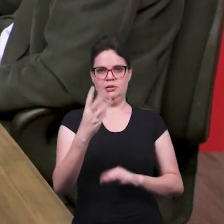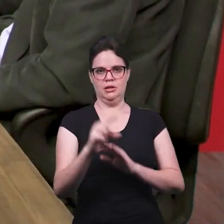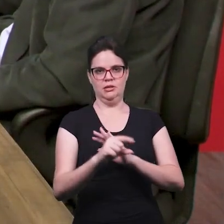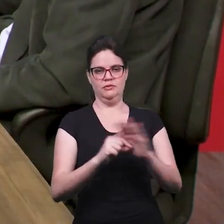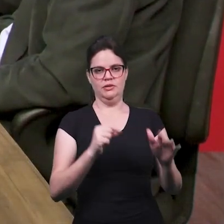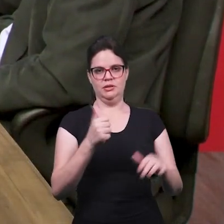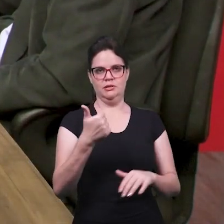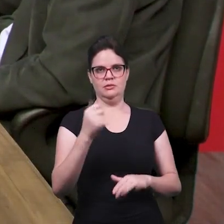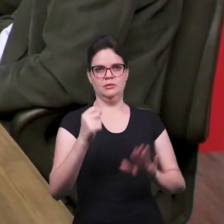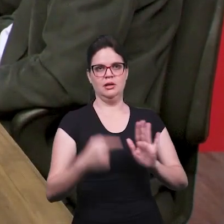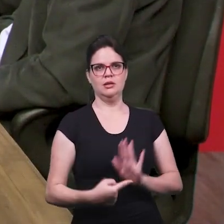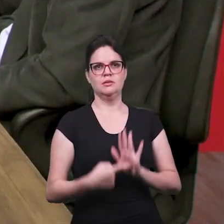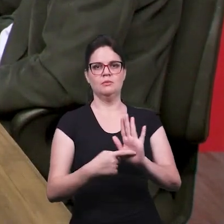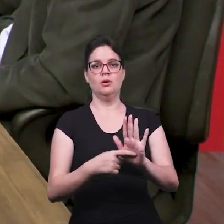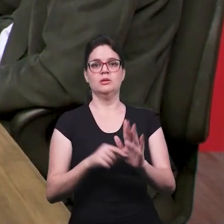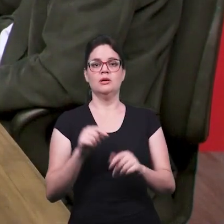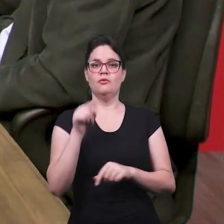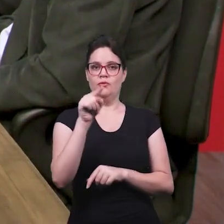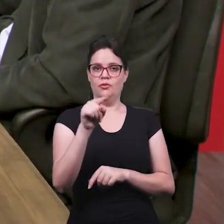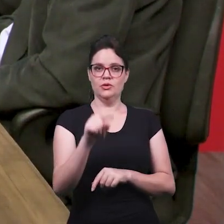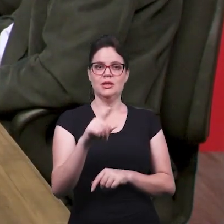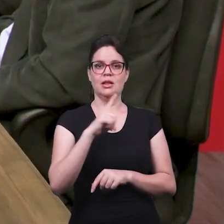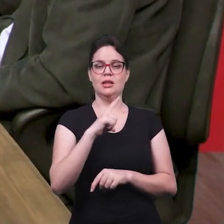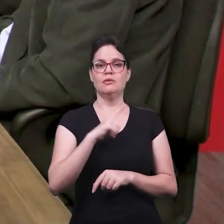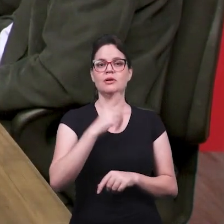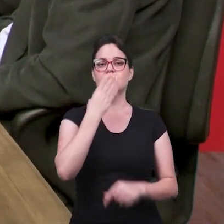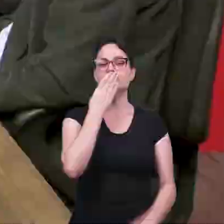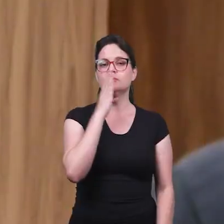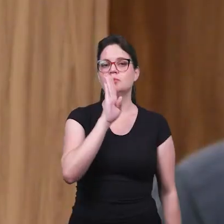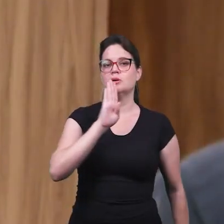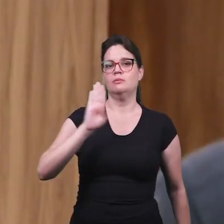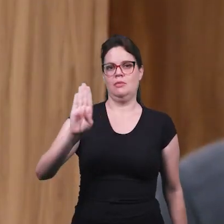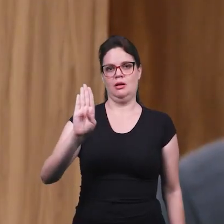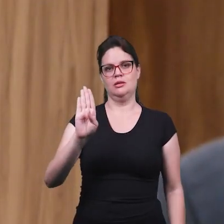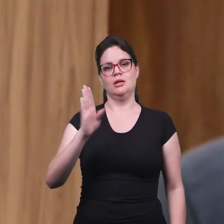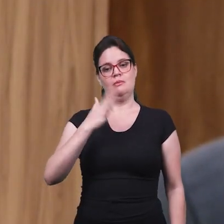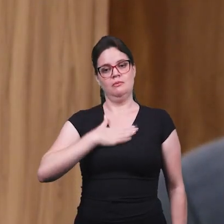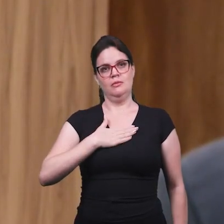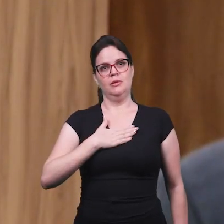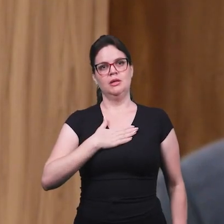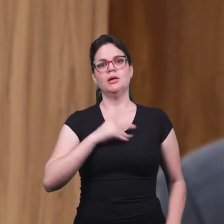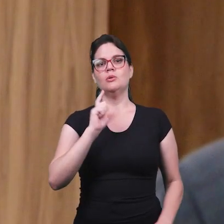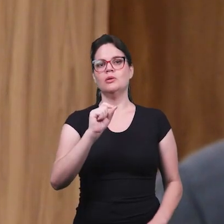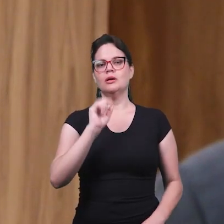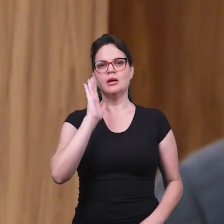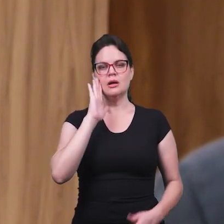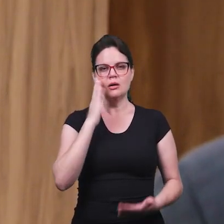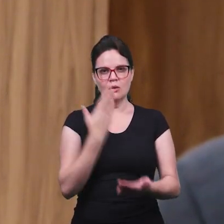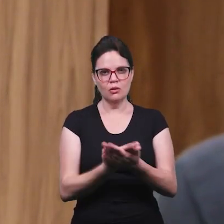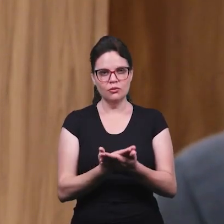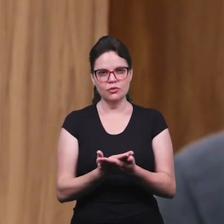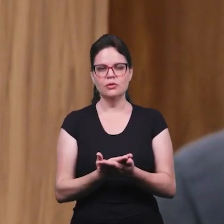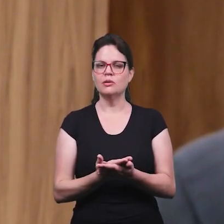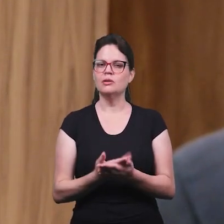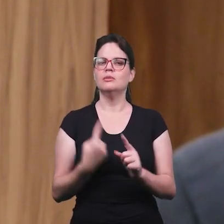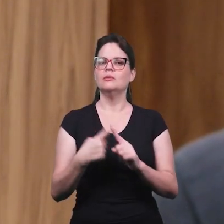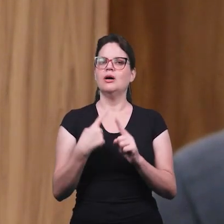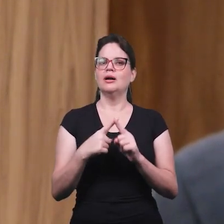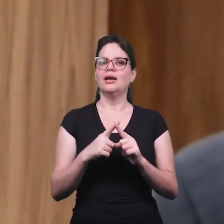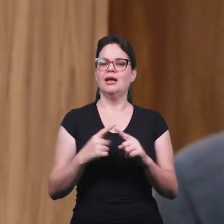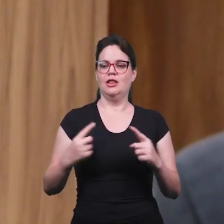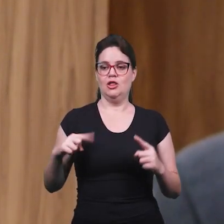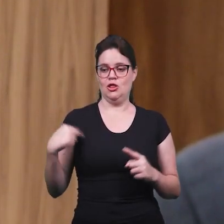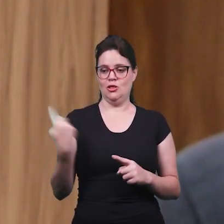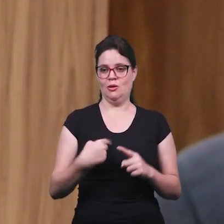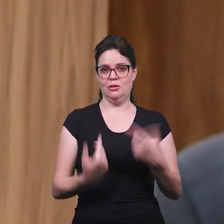sobre como guardaste a palavra. Então, uma vitória que a igreja